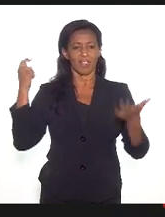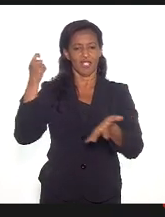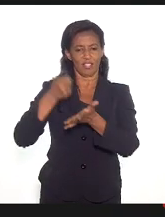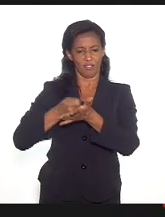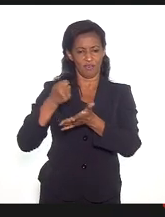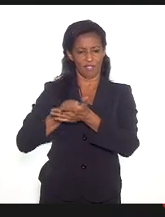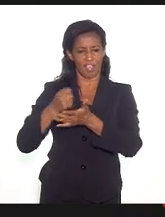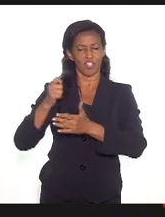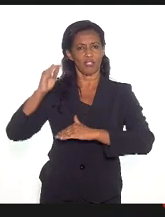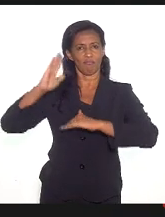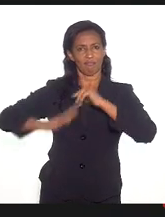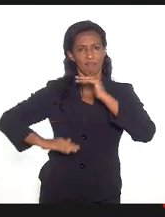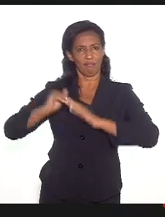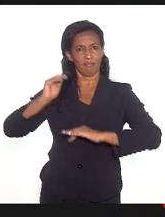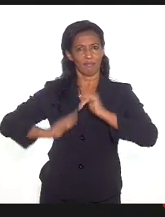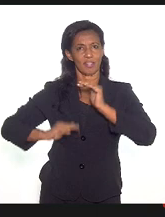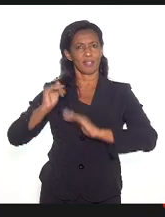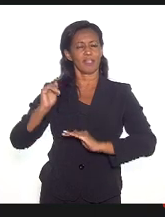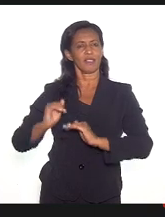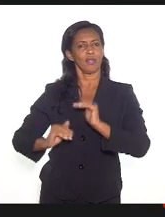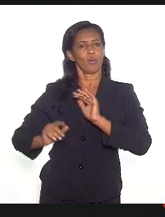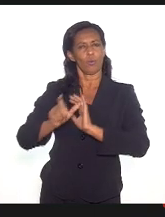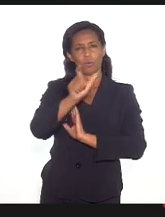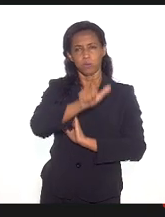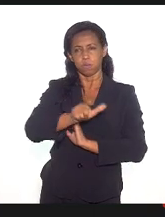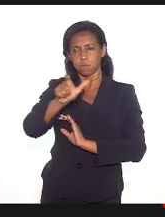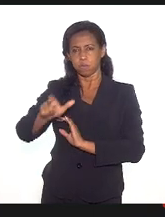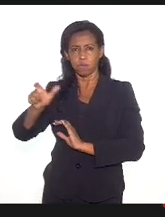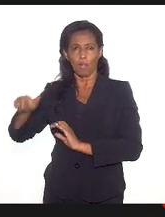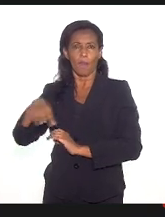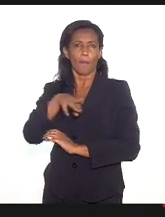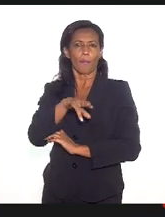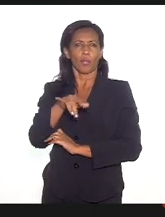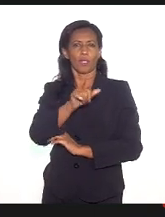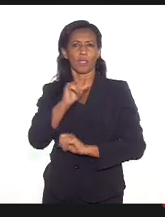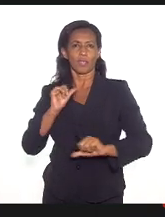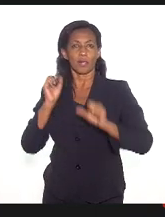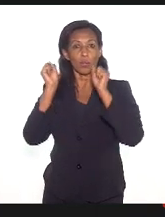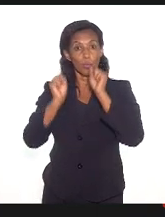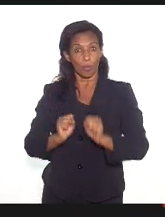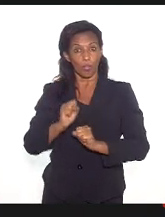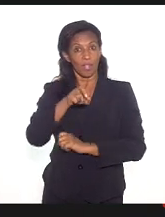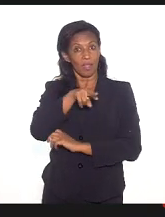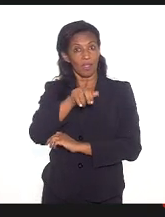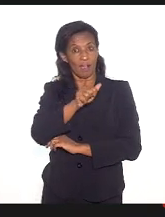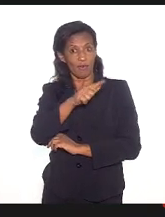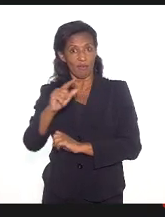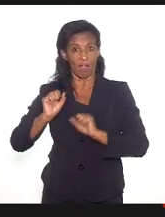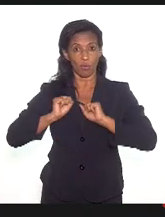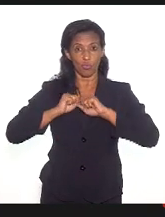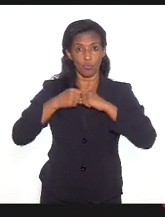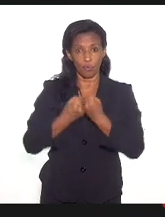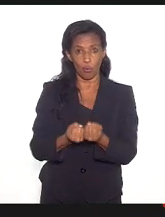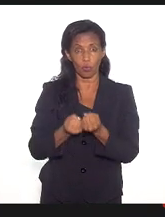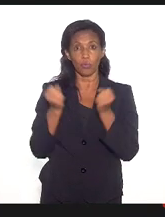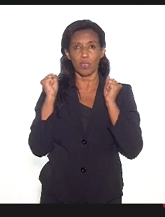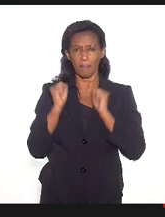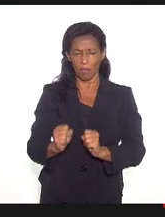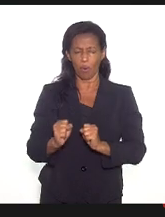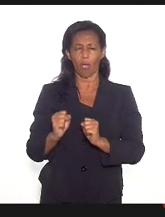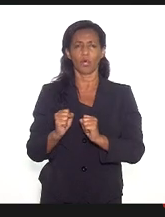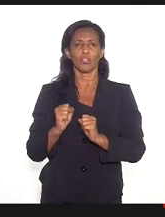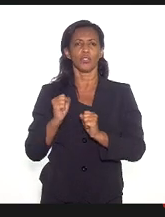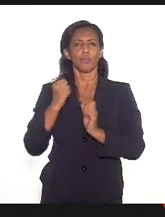na capacitação de seus militares e na modernização do poder naval brasileiro, esforço que pode ser exemplificado